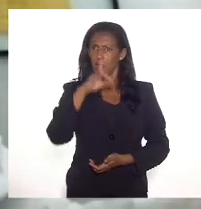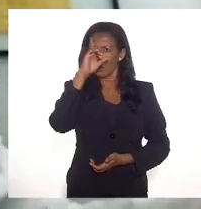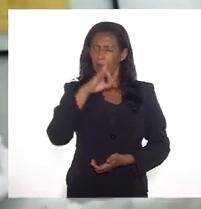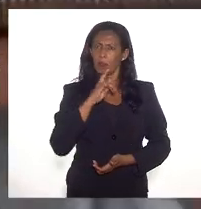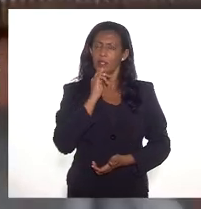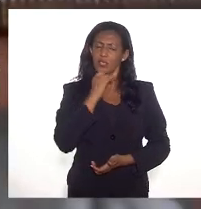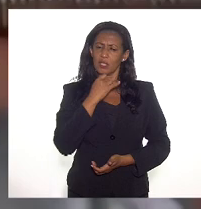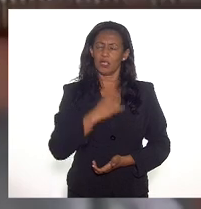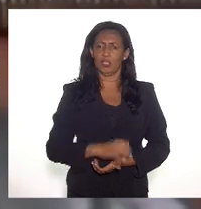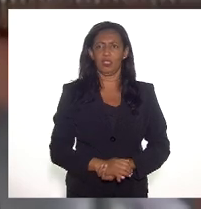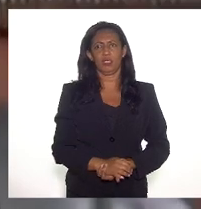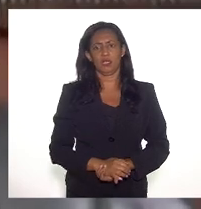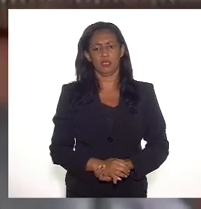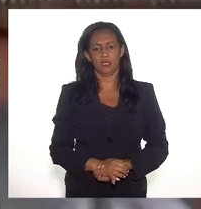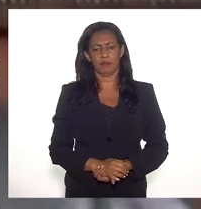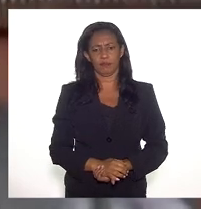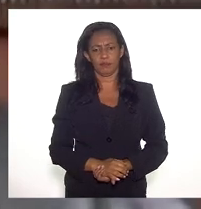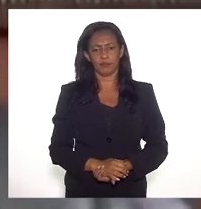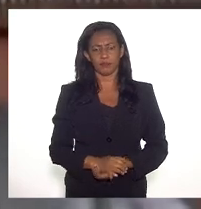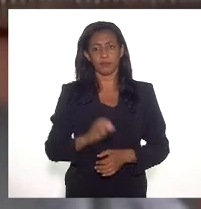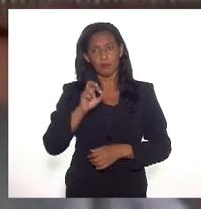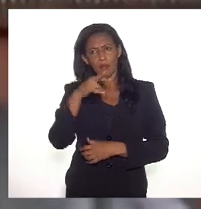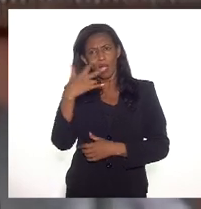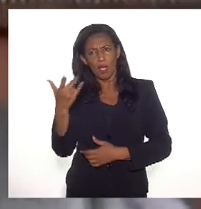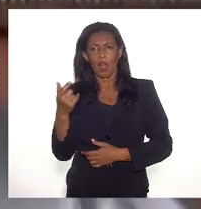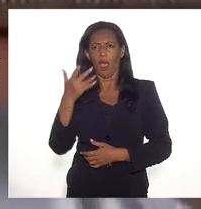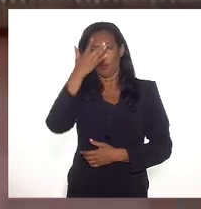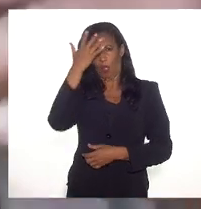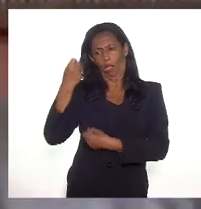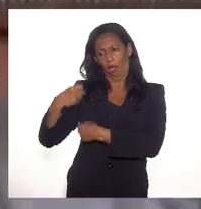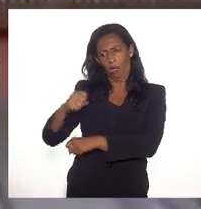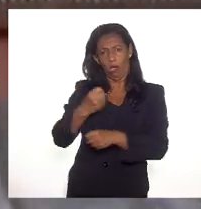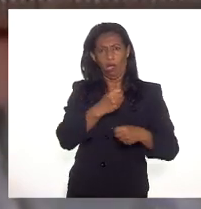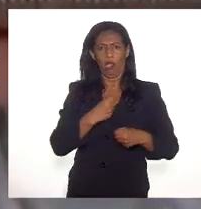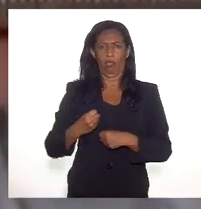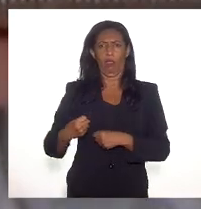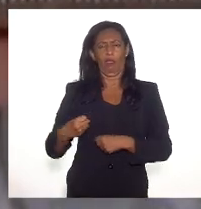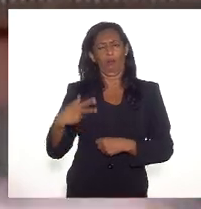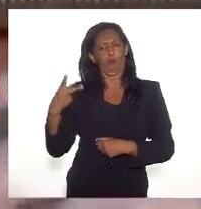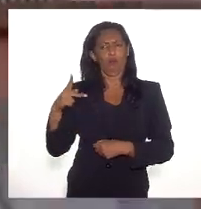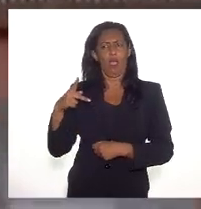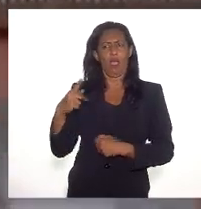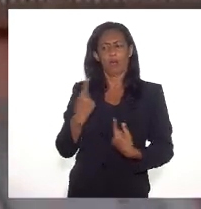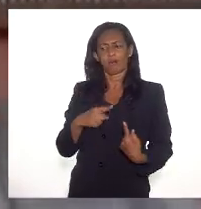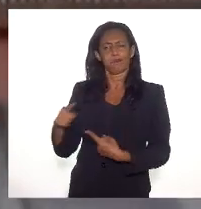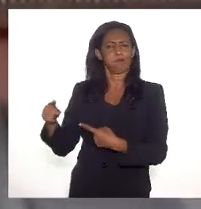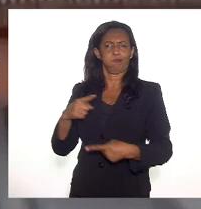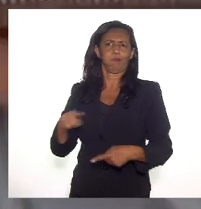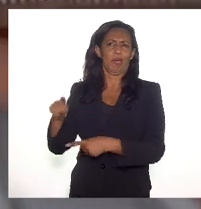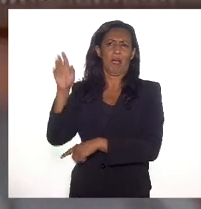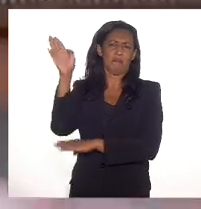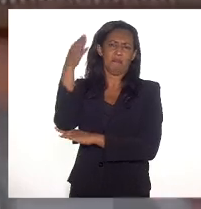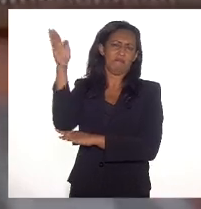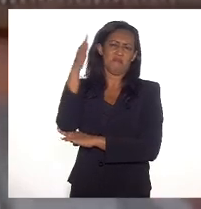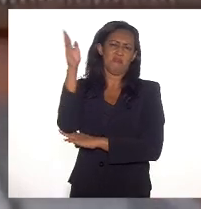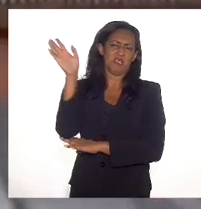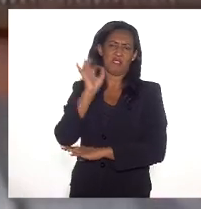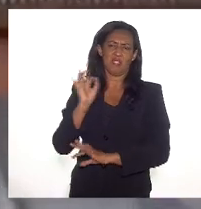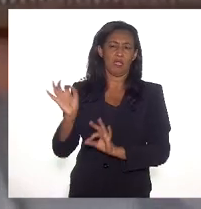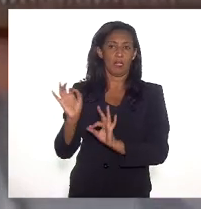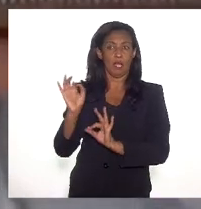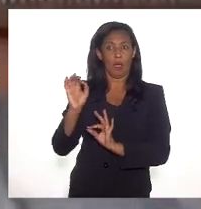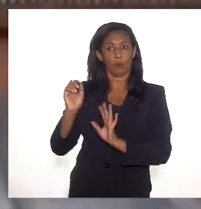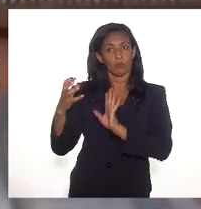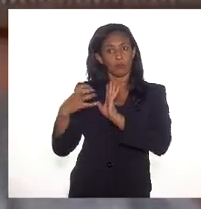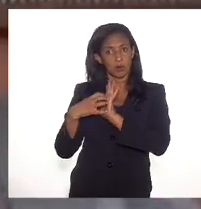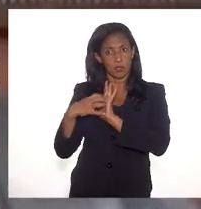muito triste de ver. Assim, é claro que aqueles garis que estavam ali não estavam fazendo aquilo para depreciar a bandeira, o símbolo